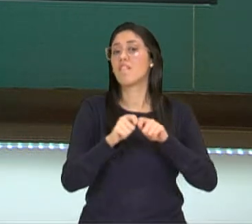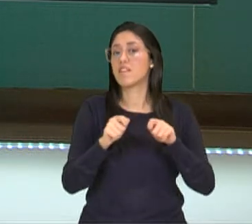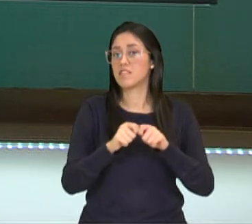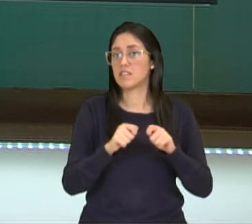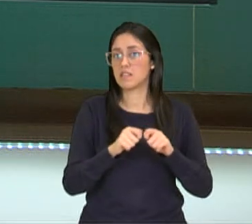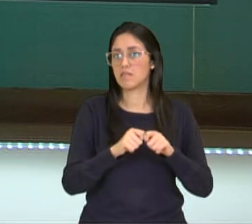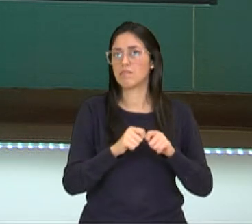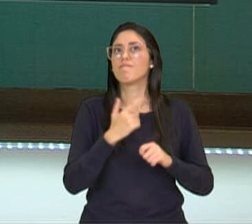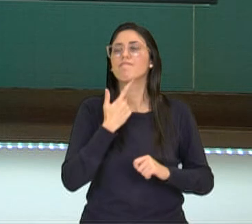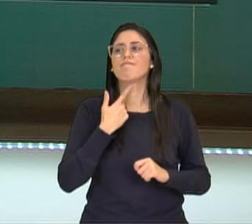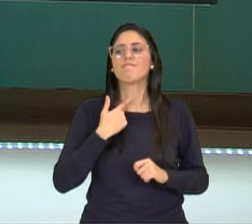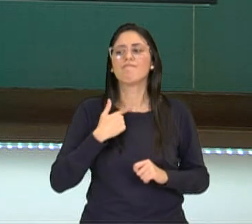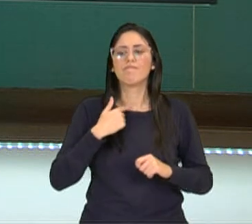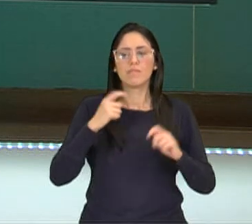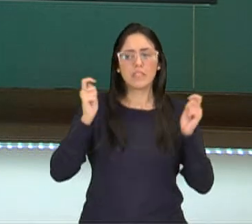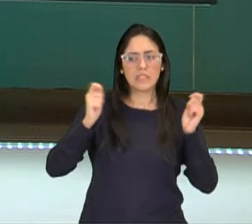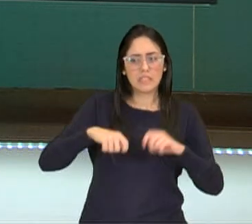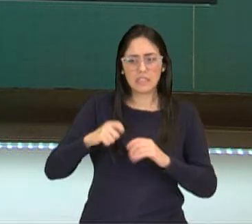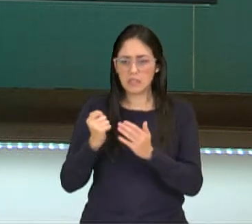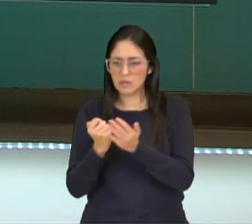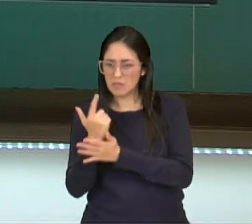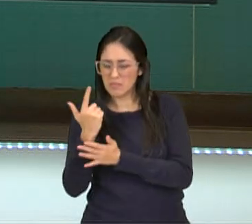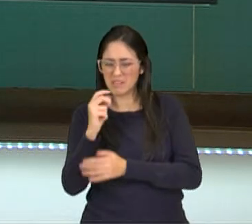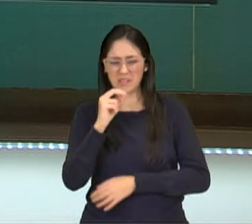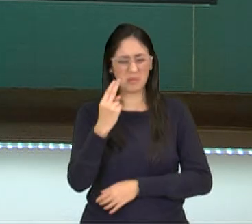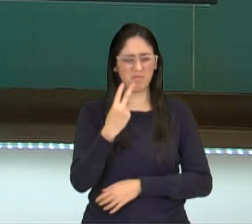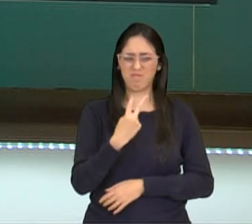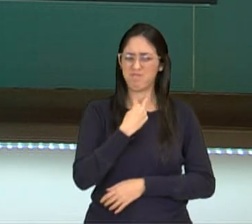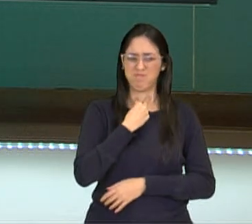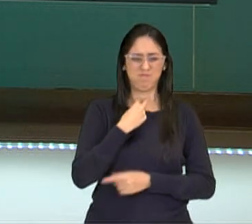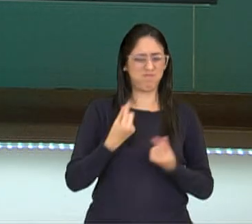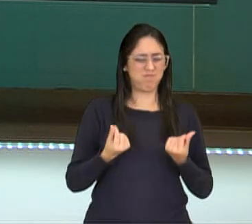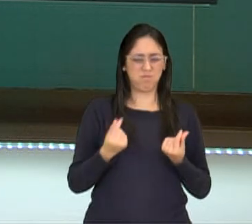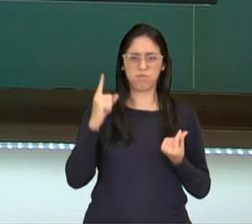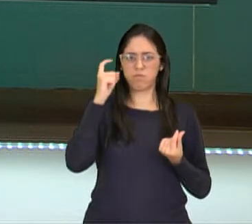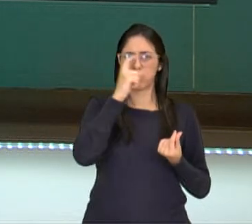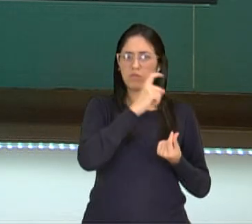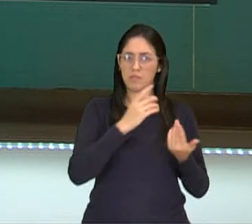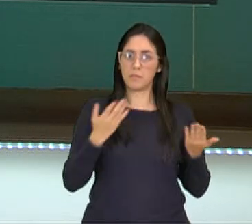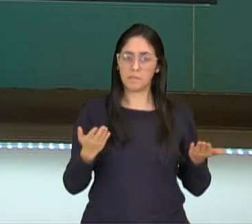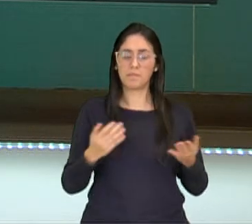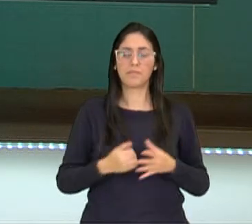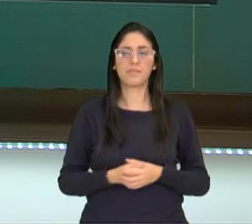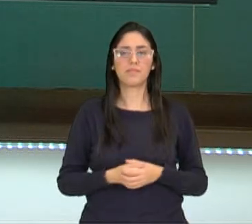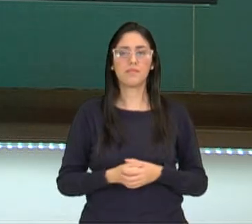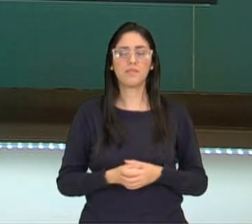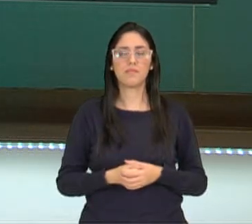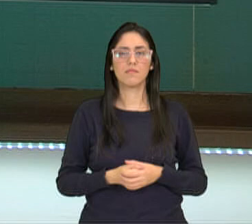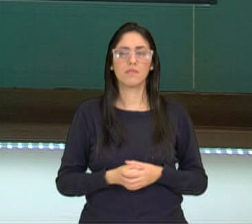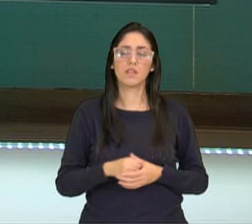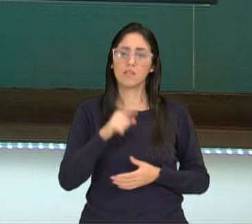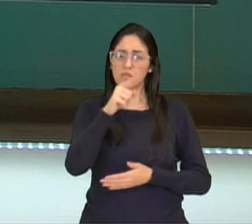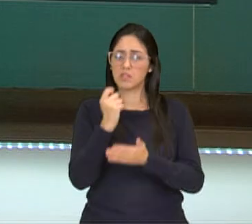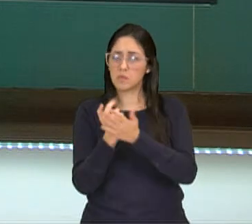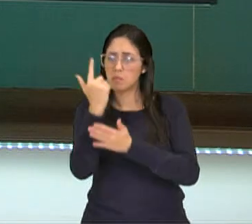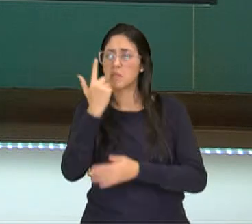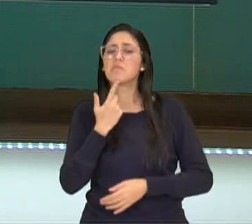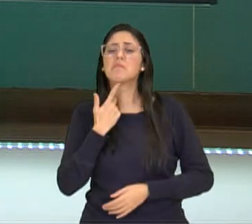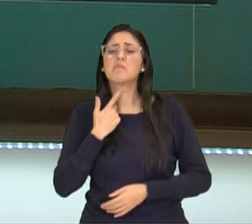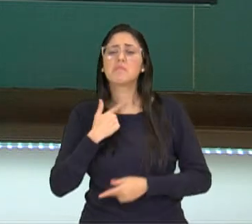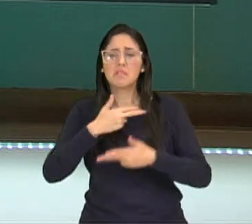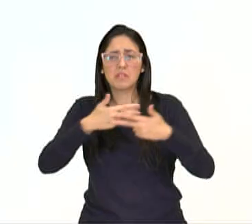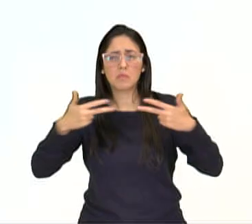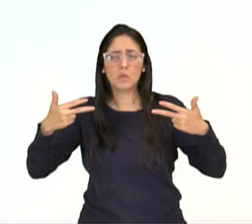se ele cabe ou se ele não cabe no seu orçamento. Realizar o nosso desejo, então, não é algo ruim, é algo às vezes